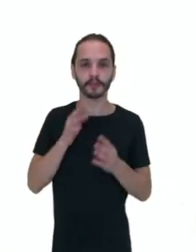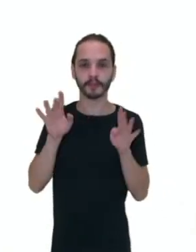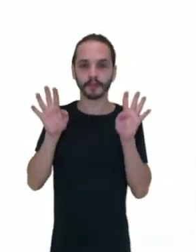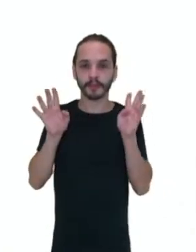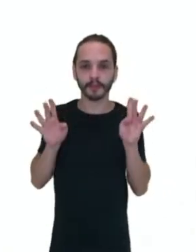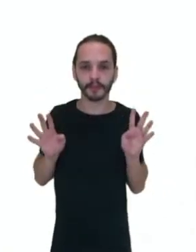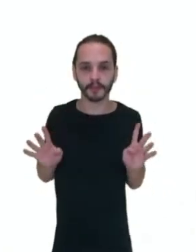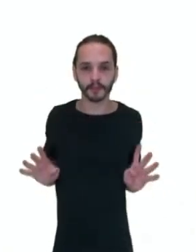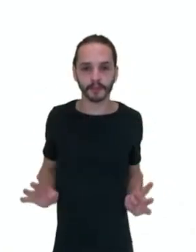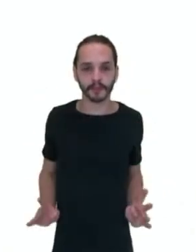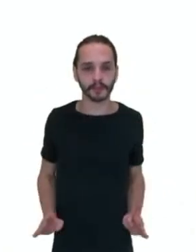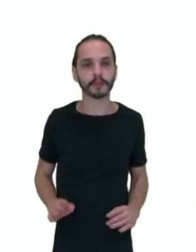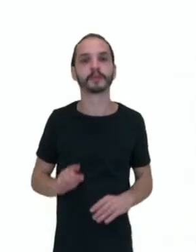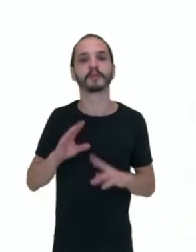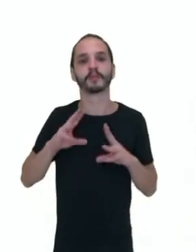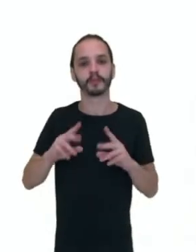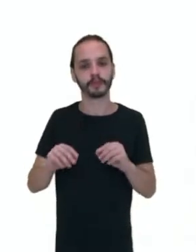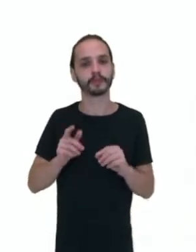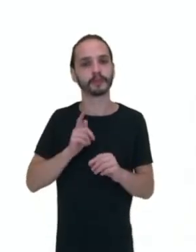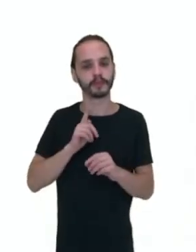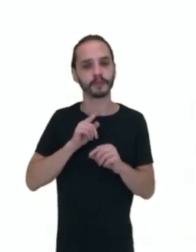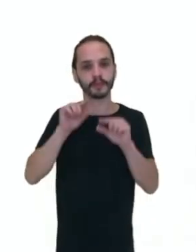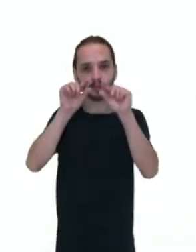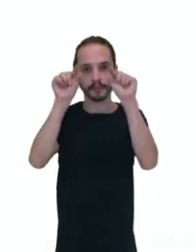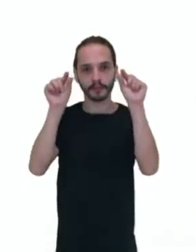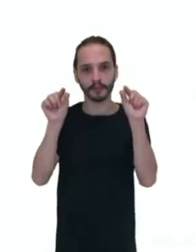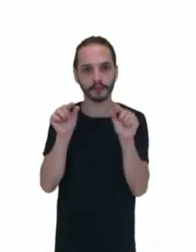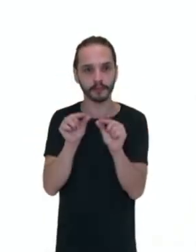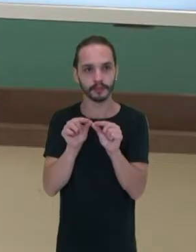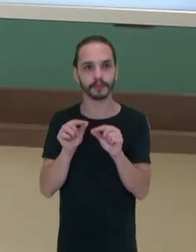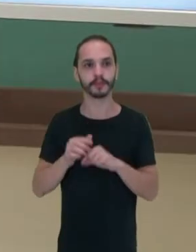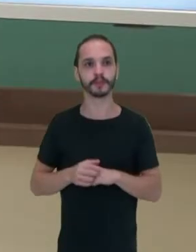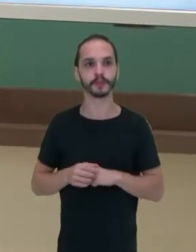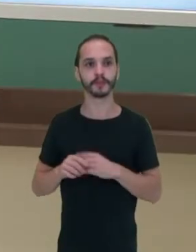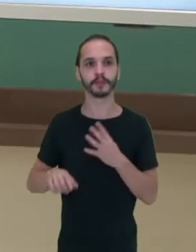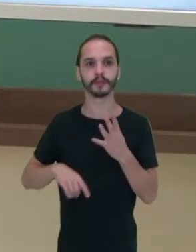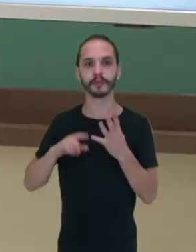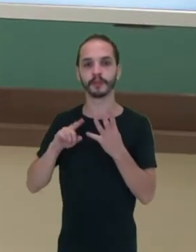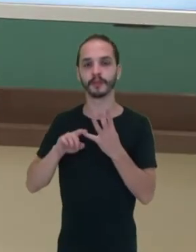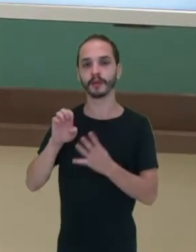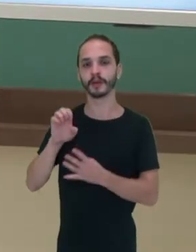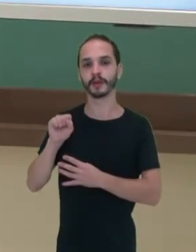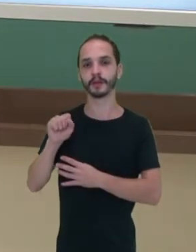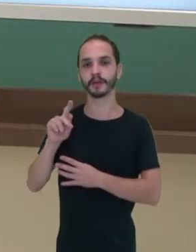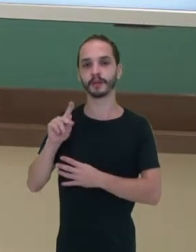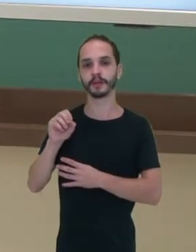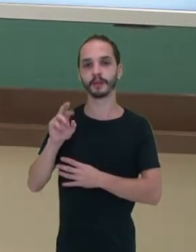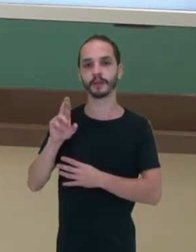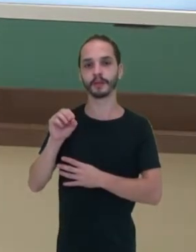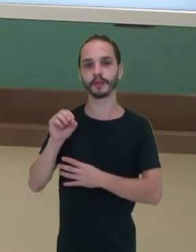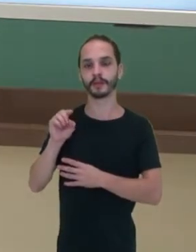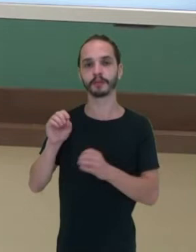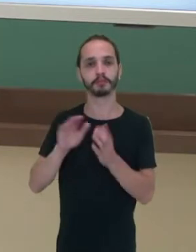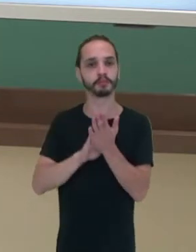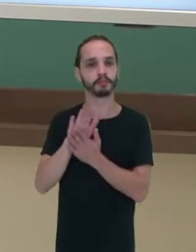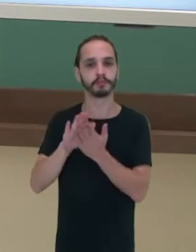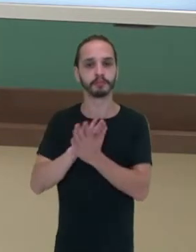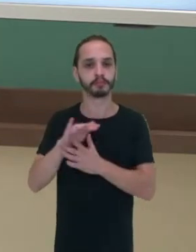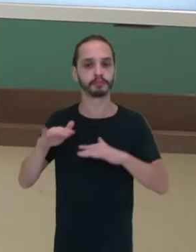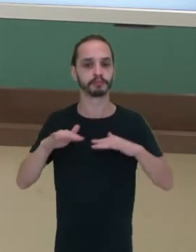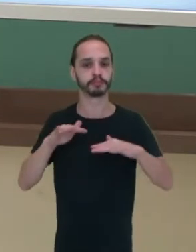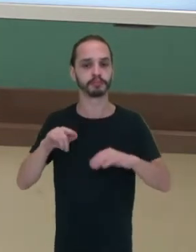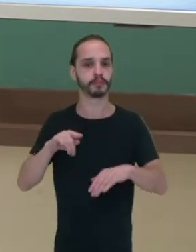que a gente vê aqui todo ao redor da anatomia dele. Os porozoários, eles não possuem estrutura de locomoção, eles